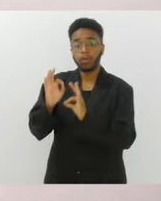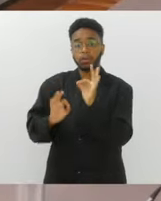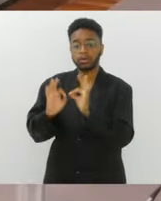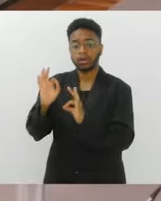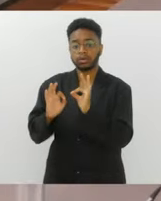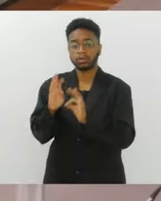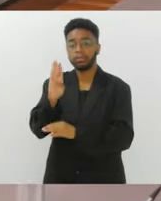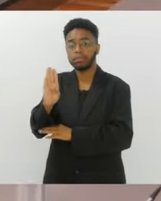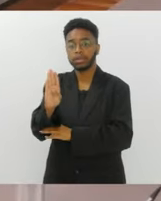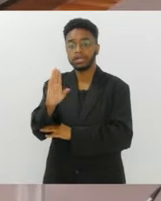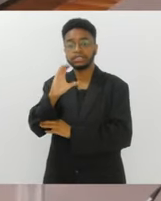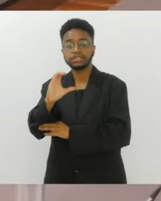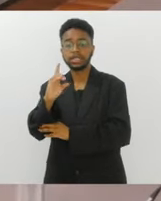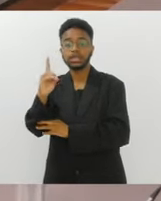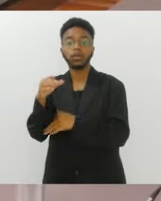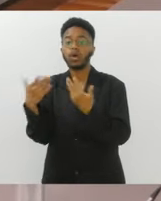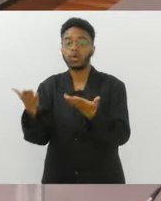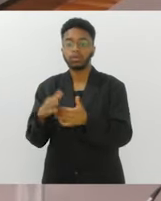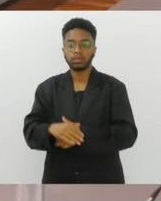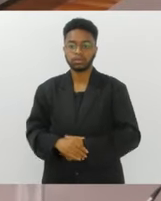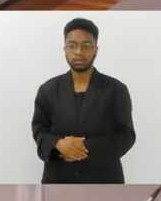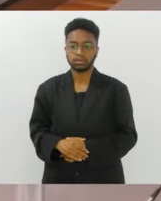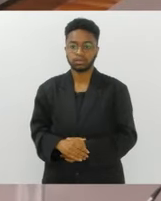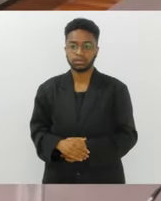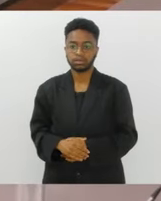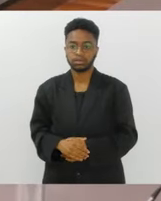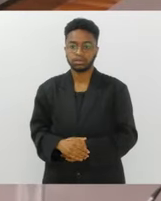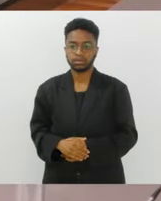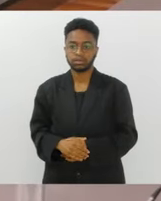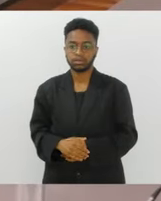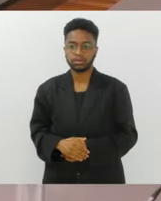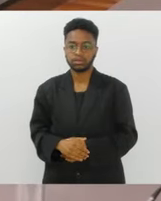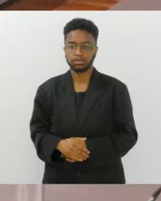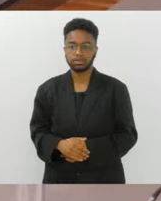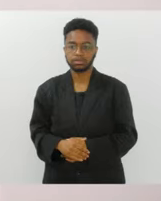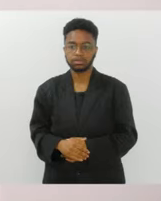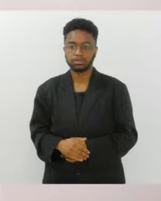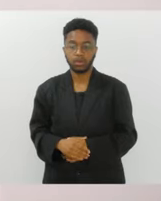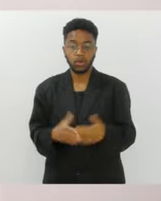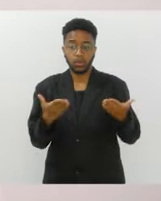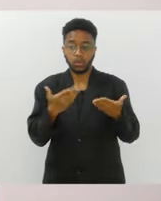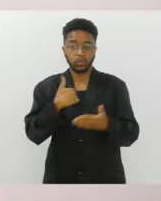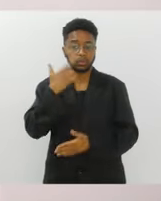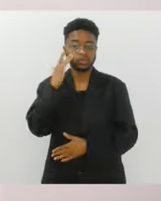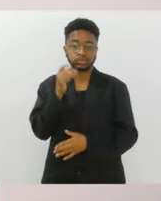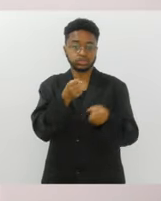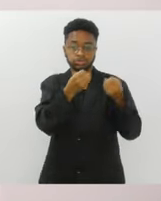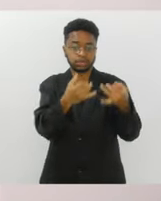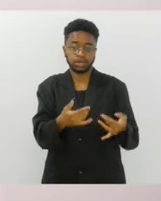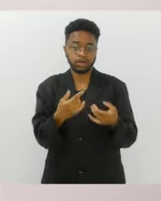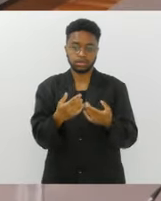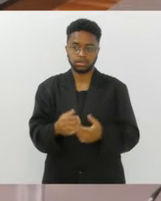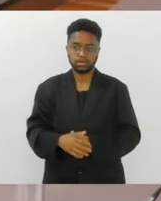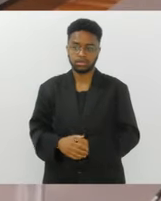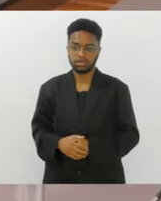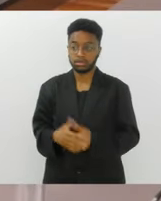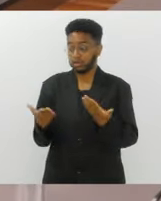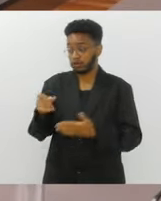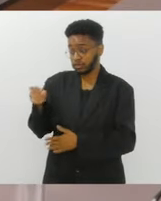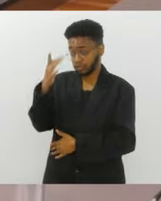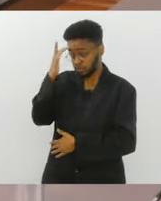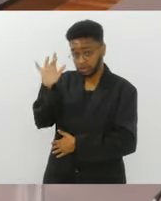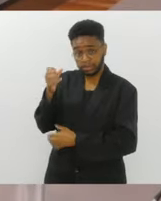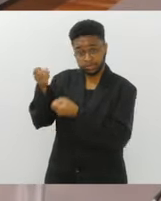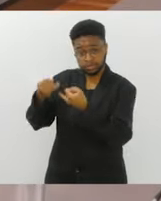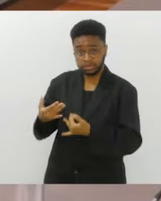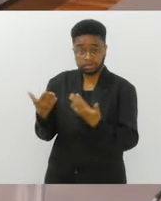é o plano B, o C e o D? Eu não sei informar o senhor hoje. O quê? Hoje eu não saberia informar o senhor, porque eu não... Então, se o senhor não sabe informar,